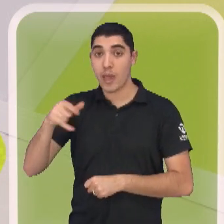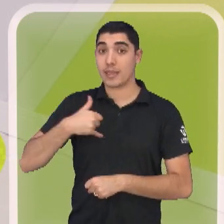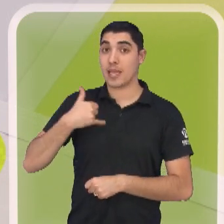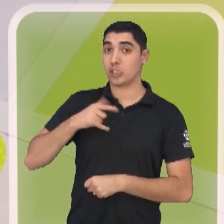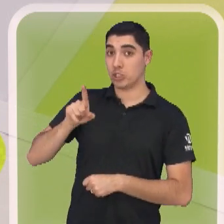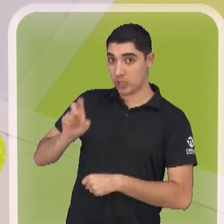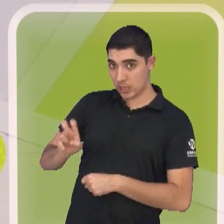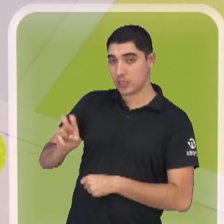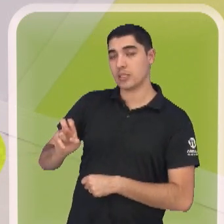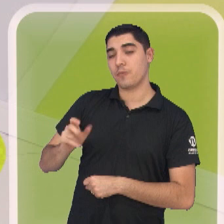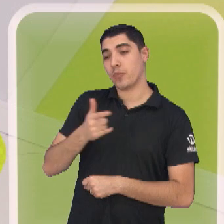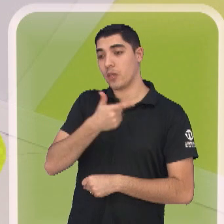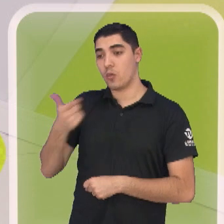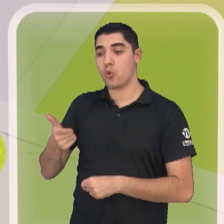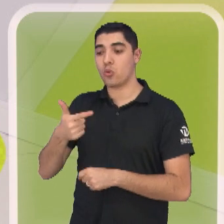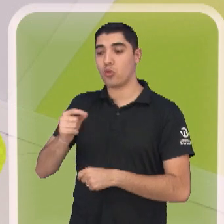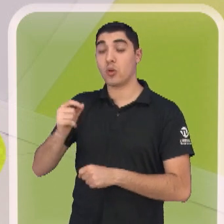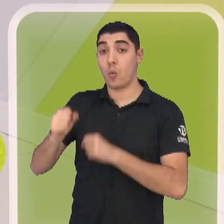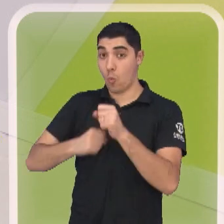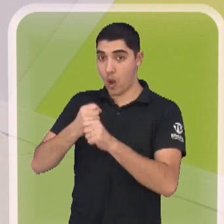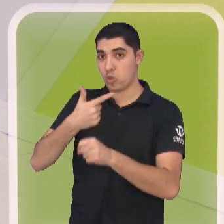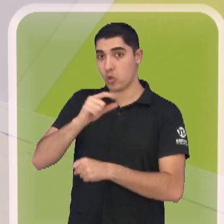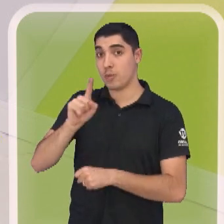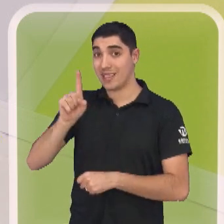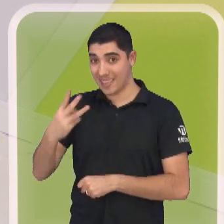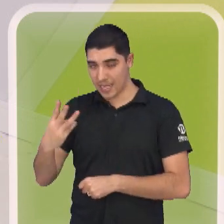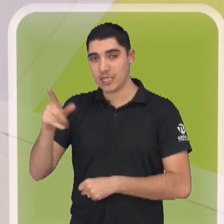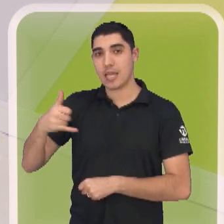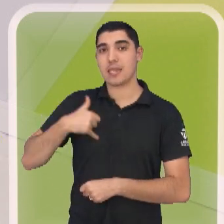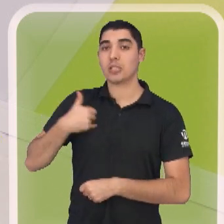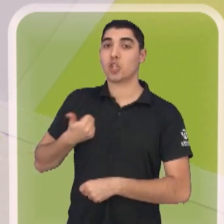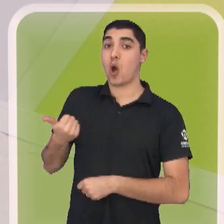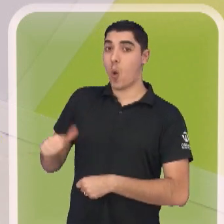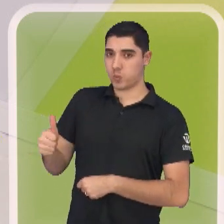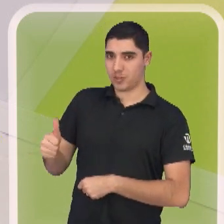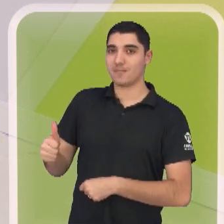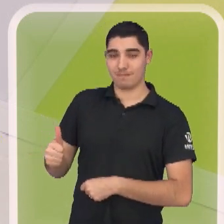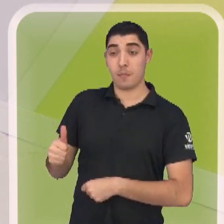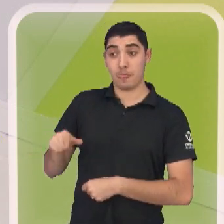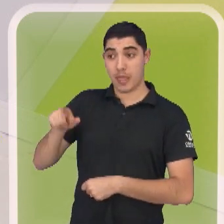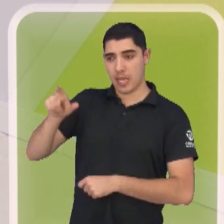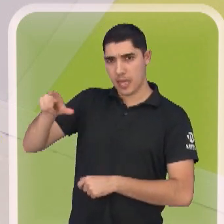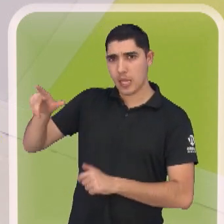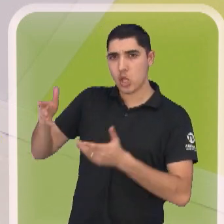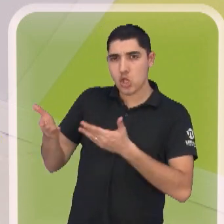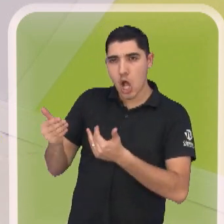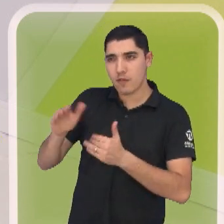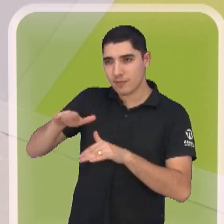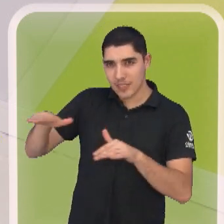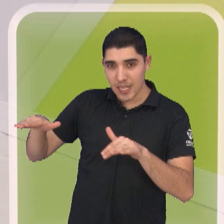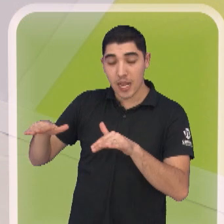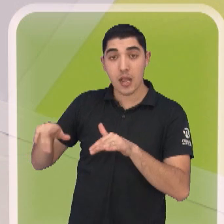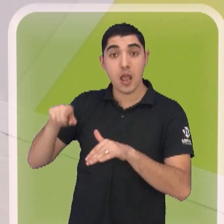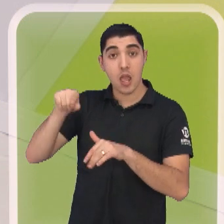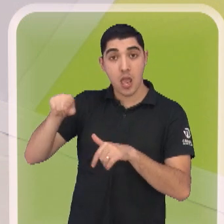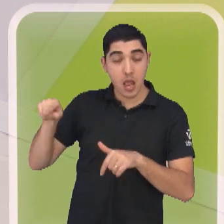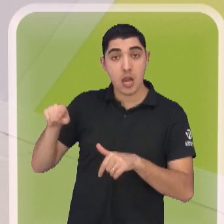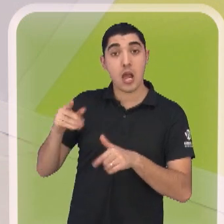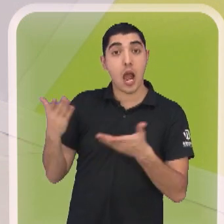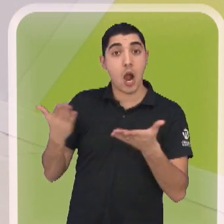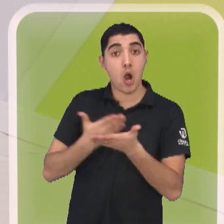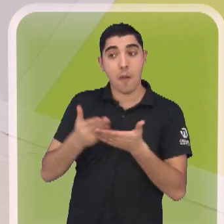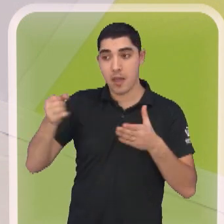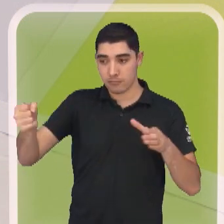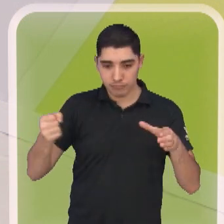sub-15 E 2013 que a categoria sub 11 aliás essa molecadinha aí do sub 11 é parte para o